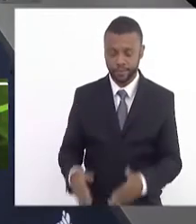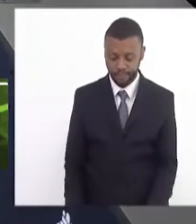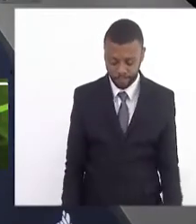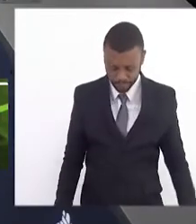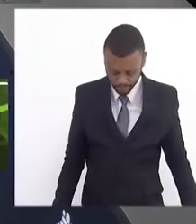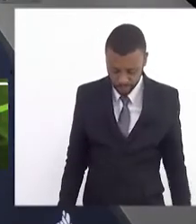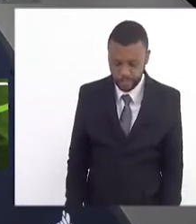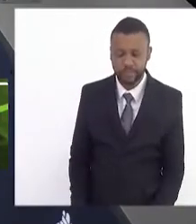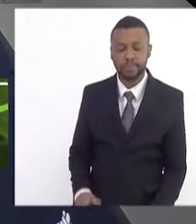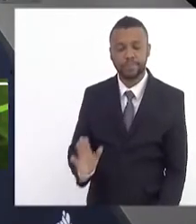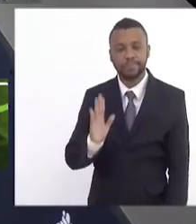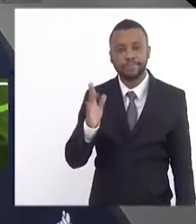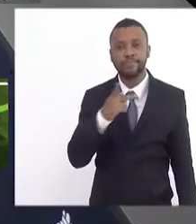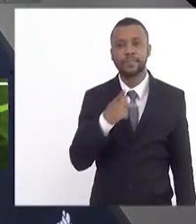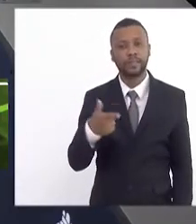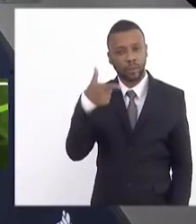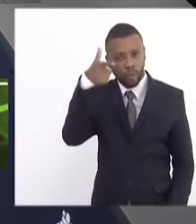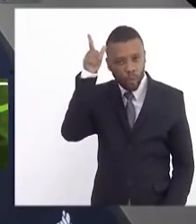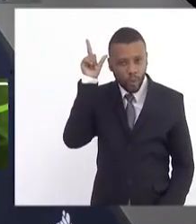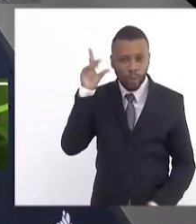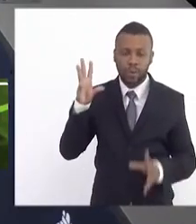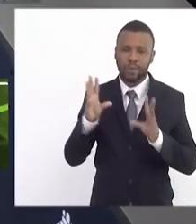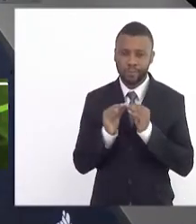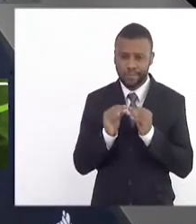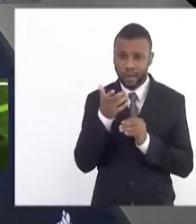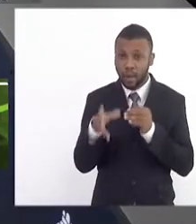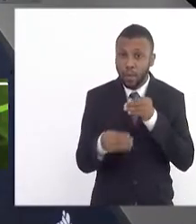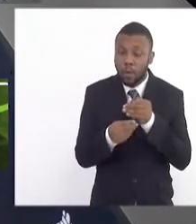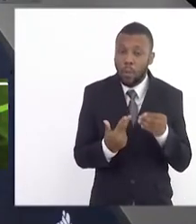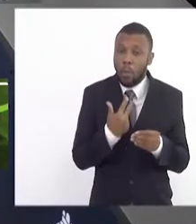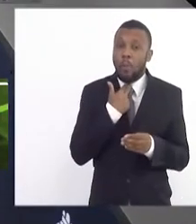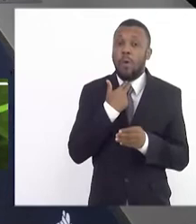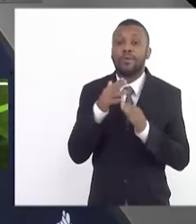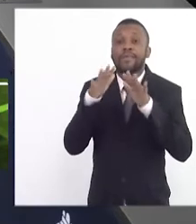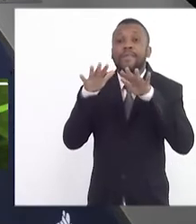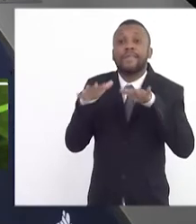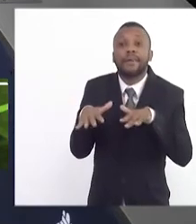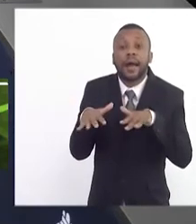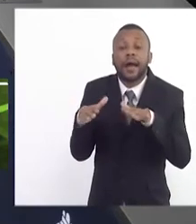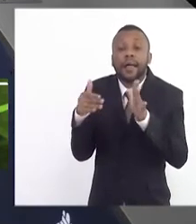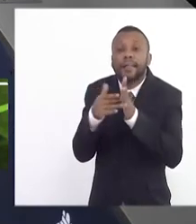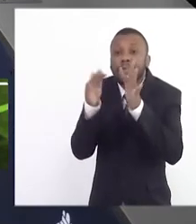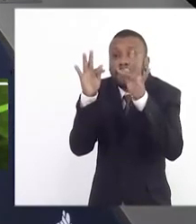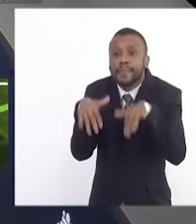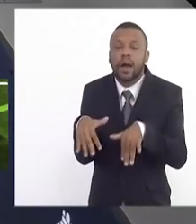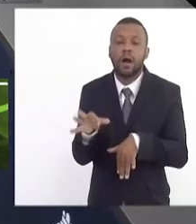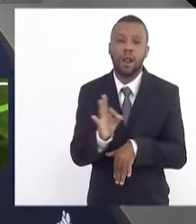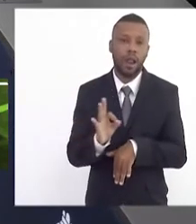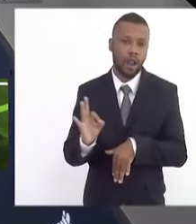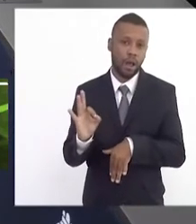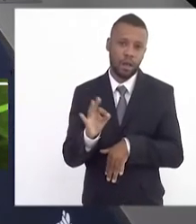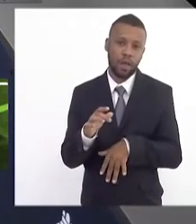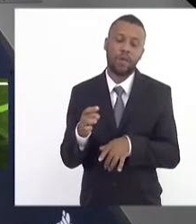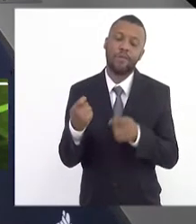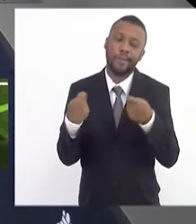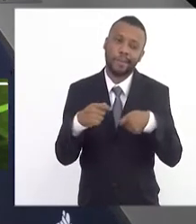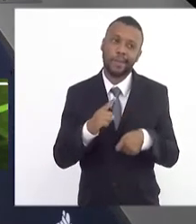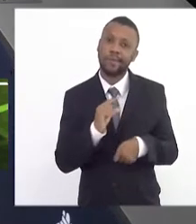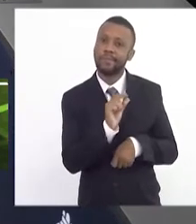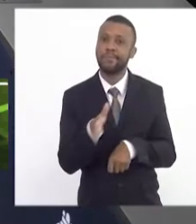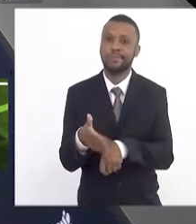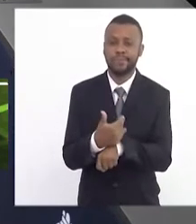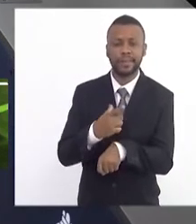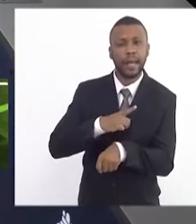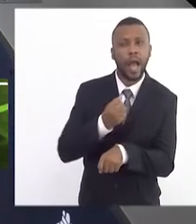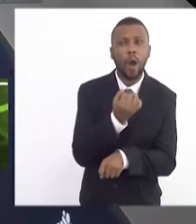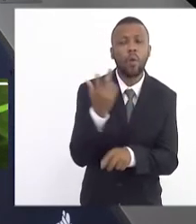Presidente, Luiz Paulo, só uma parte que eu não vou poder ficar na audiência até o final. Tem algum link que eu